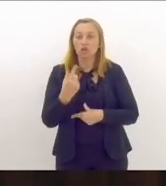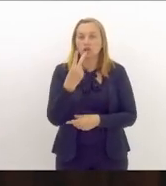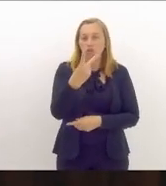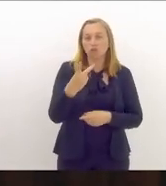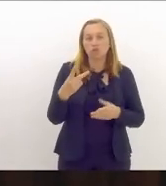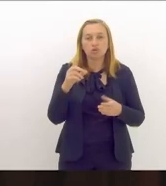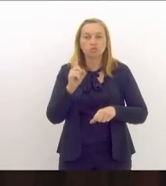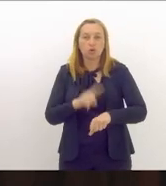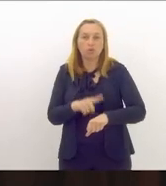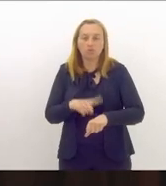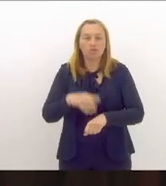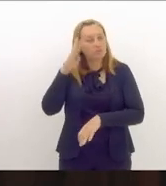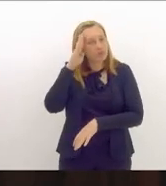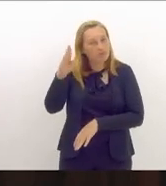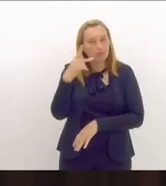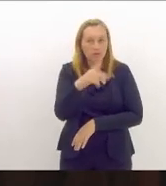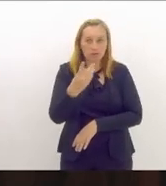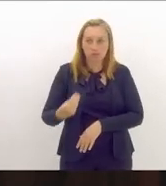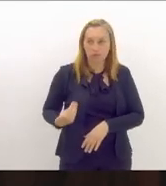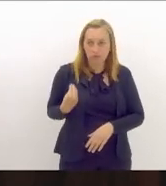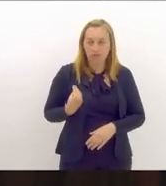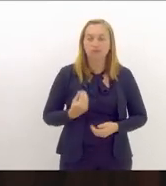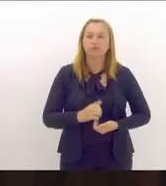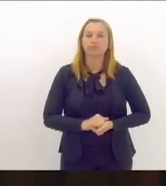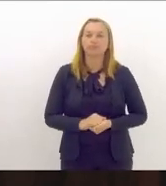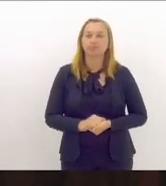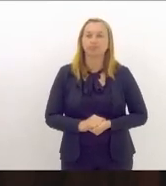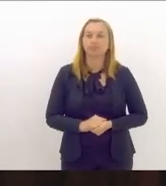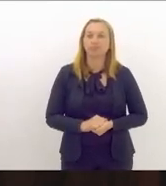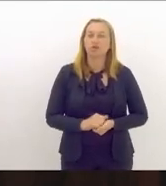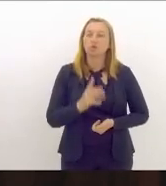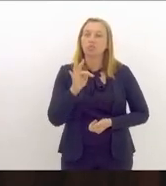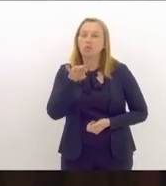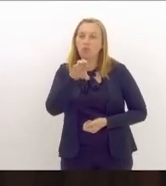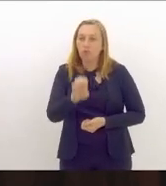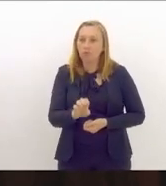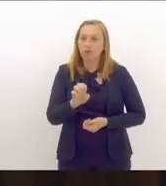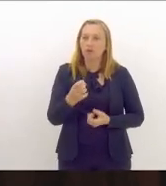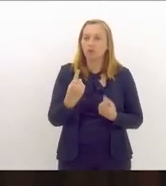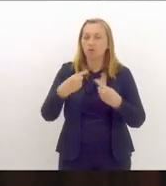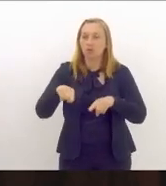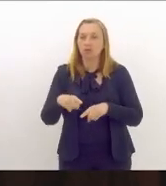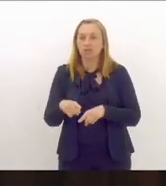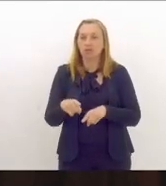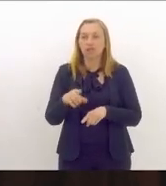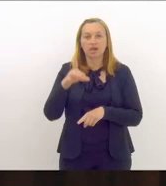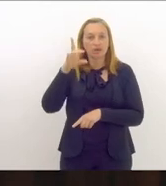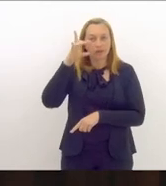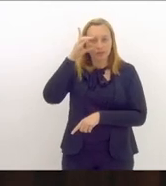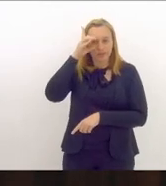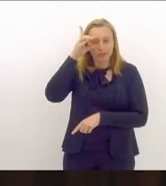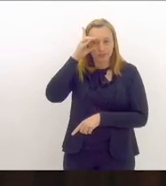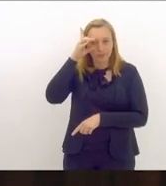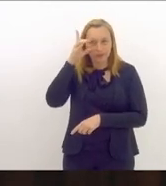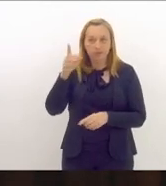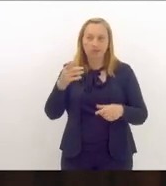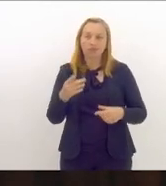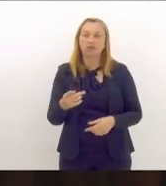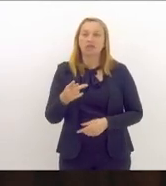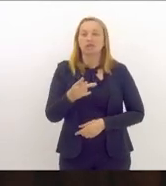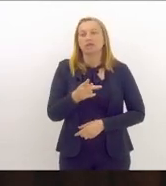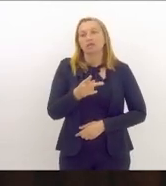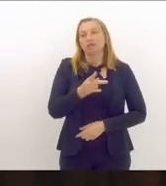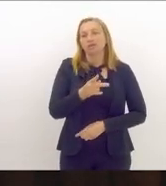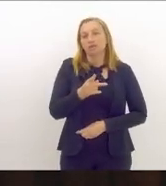2 momentos foram fundamentais para tanto. O golpe contra Dilma em 16 e a prisão do presidente Lula